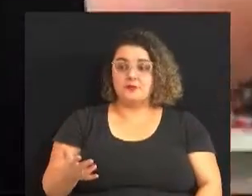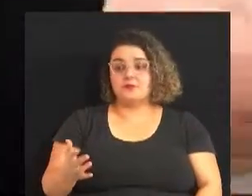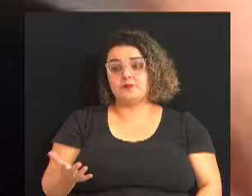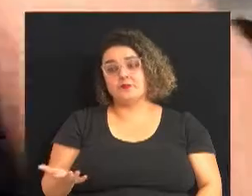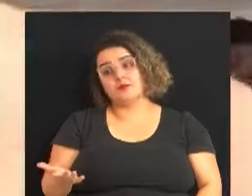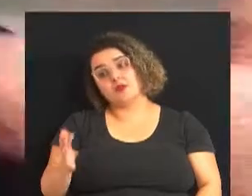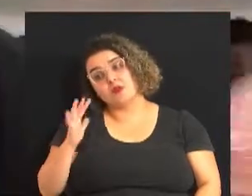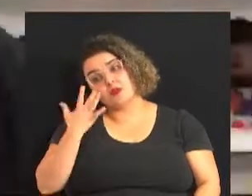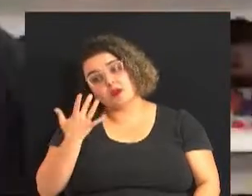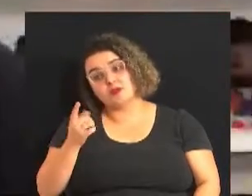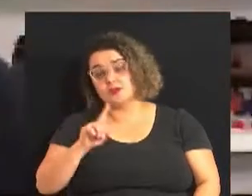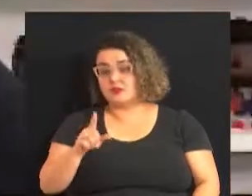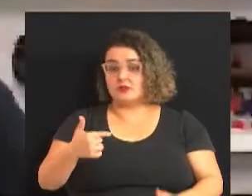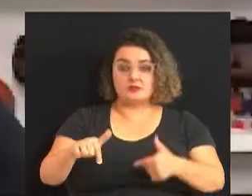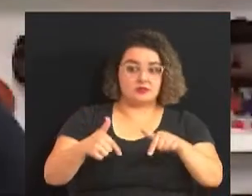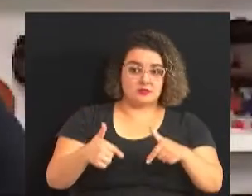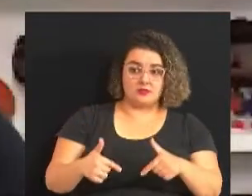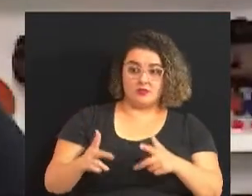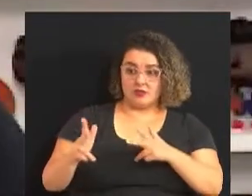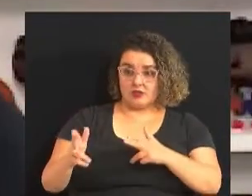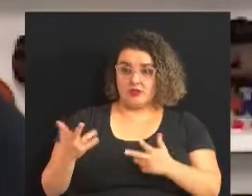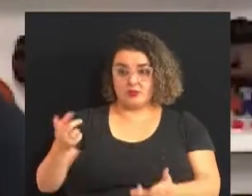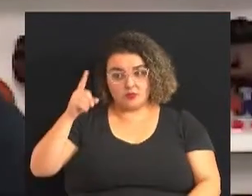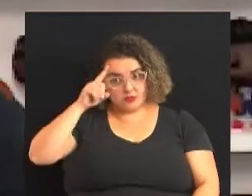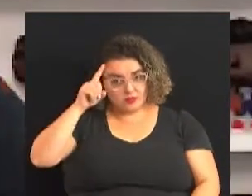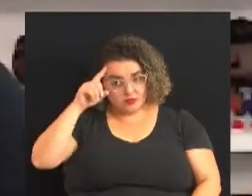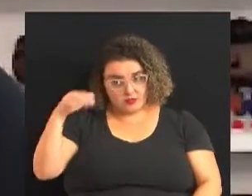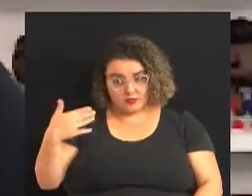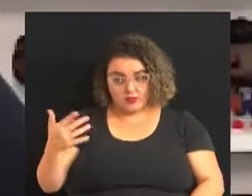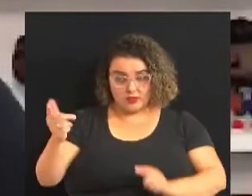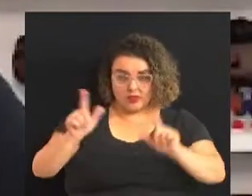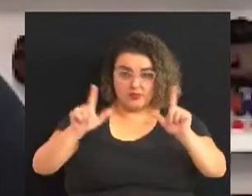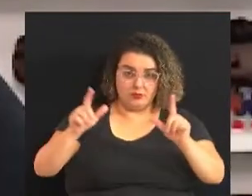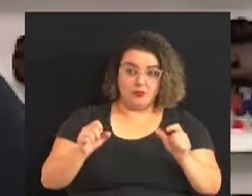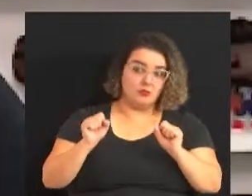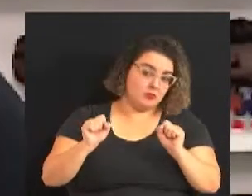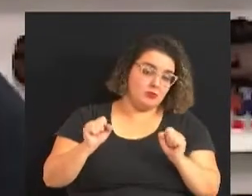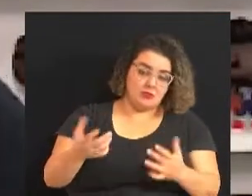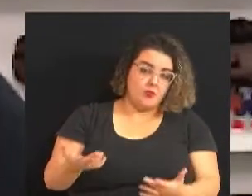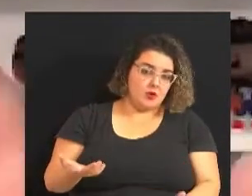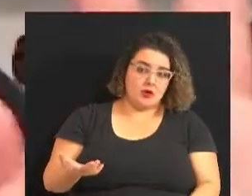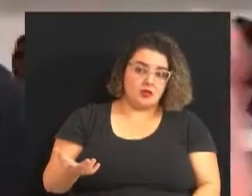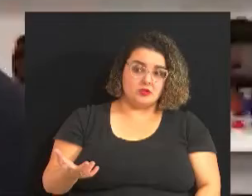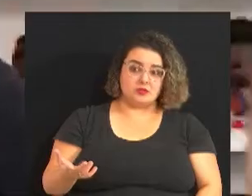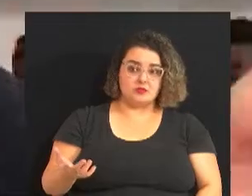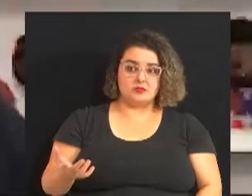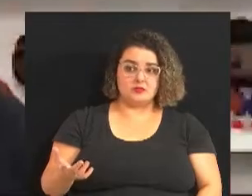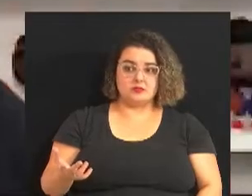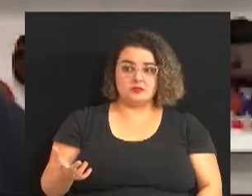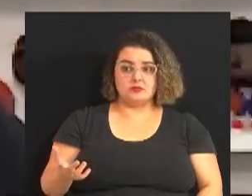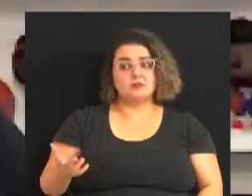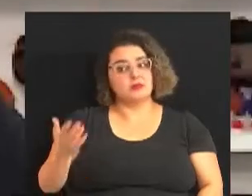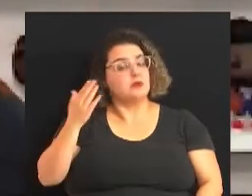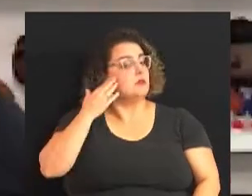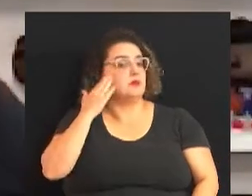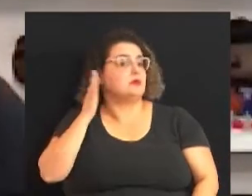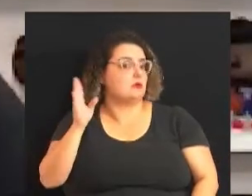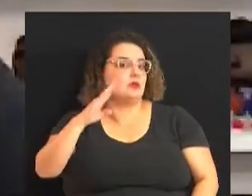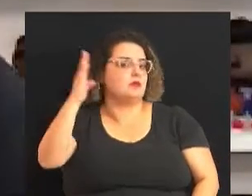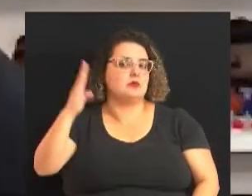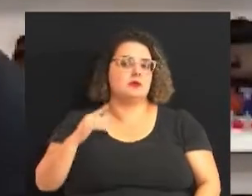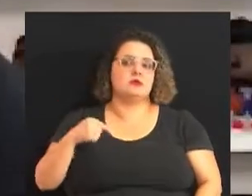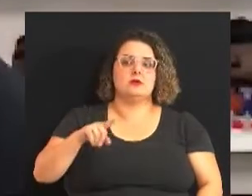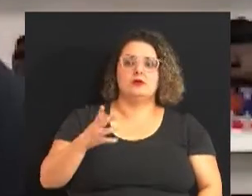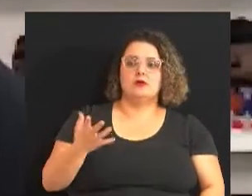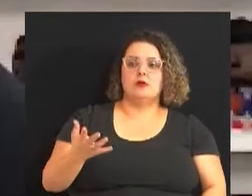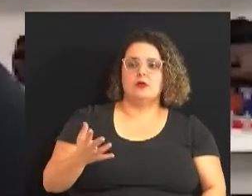que não trabalha como a gente trabalha no dia a dia em televisão, pode ser que o cara seja, não, a gente sabe, o Brasil vai jogar, tal, ou o cara